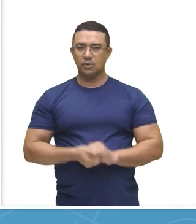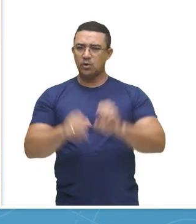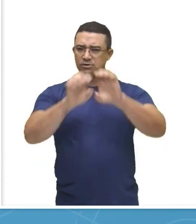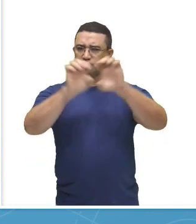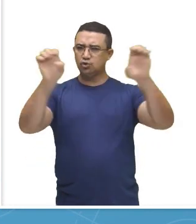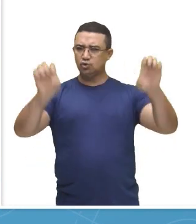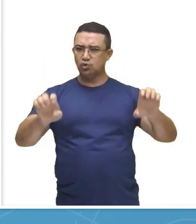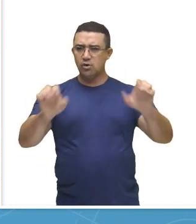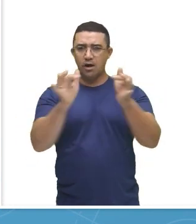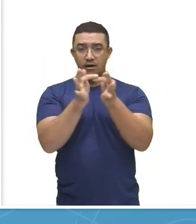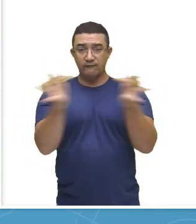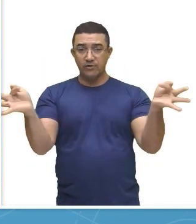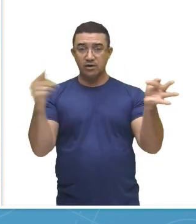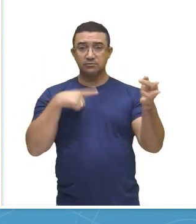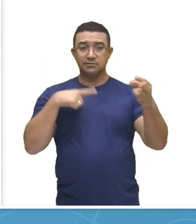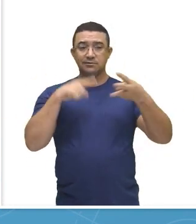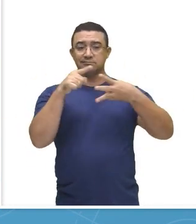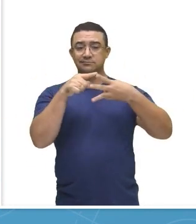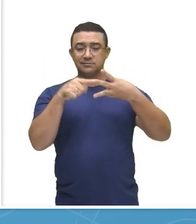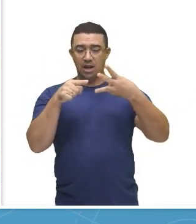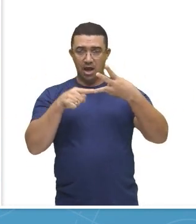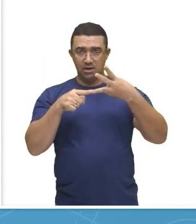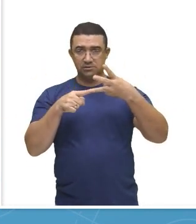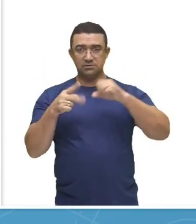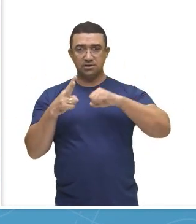aqui três